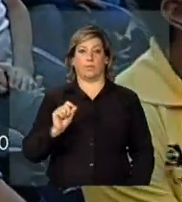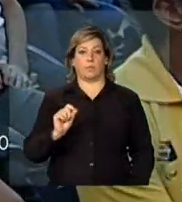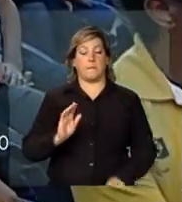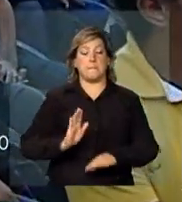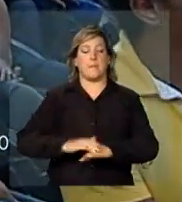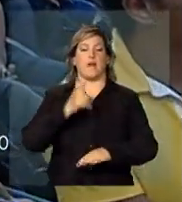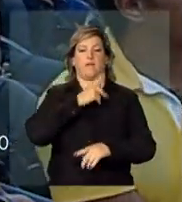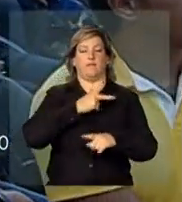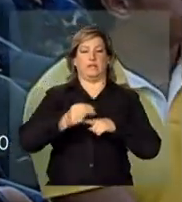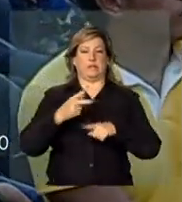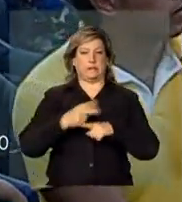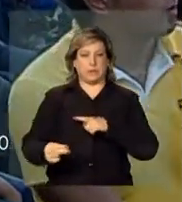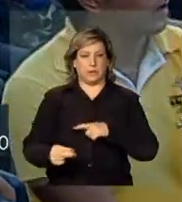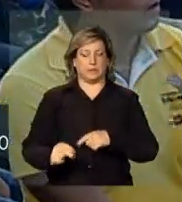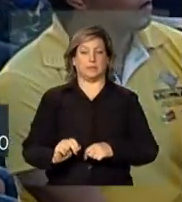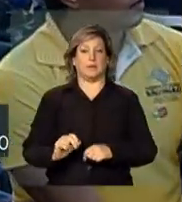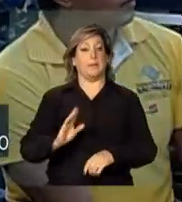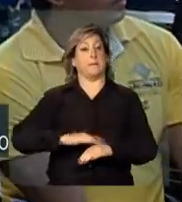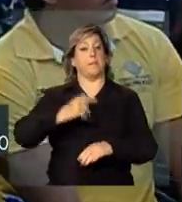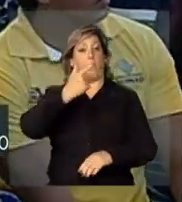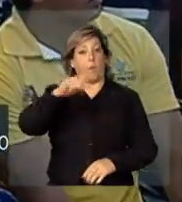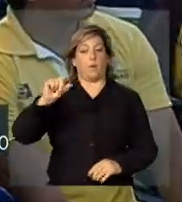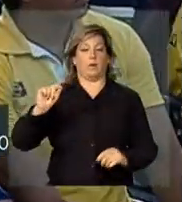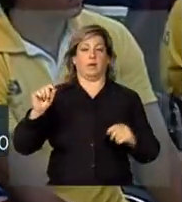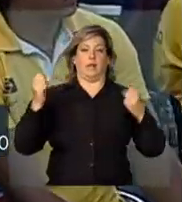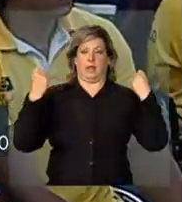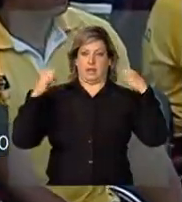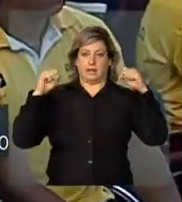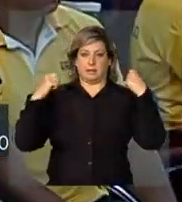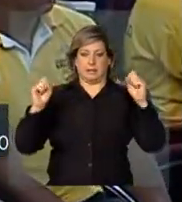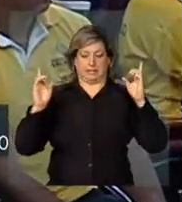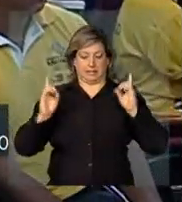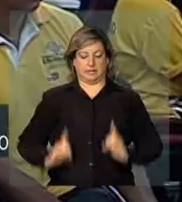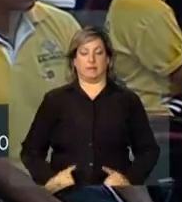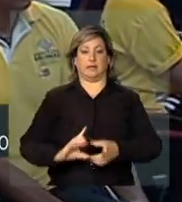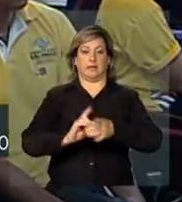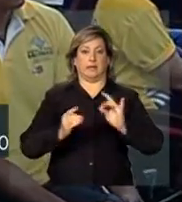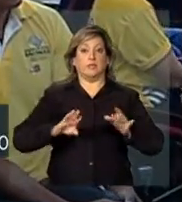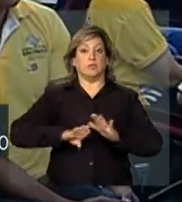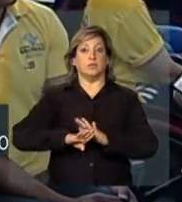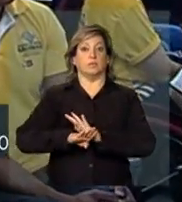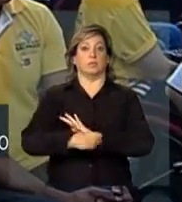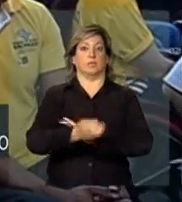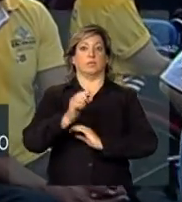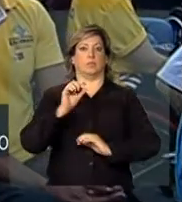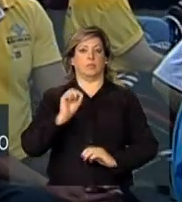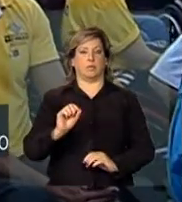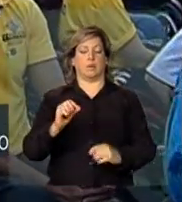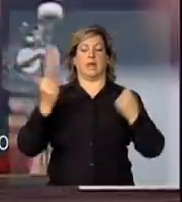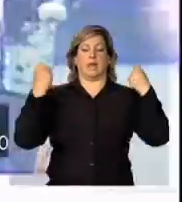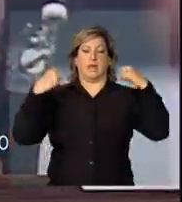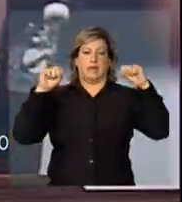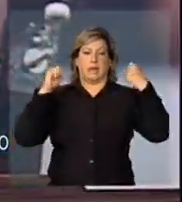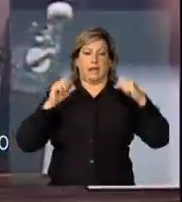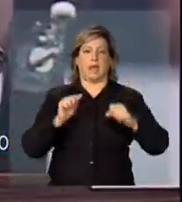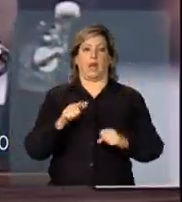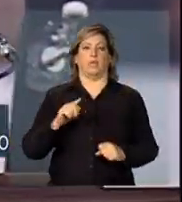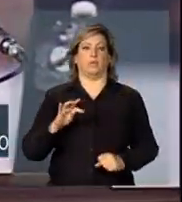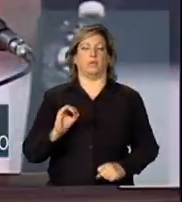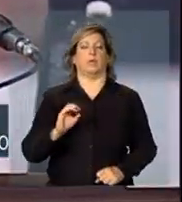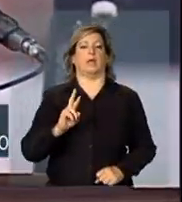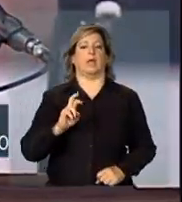vitórias mais atletas Paraolímpicos se transformar em atletas de alto rendimento E além